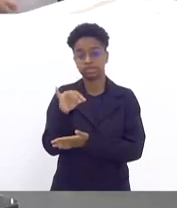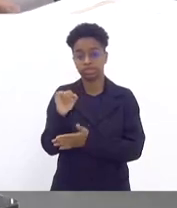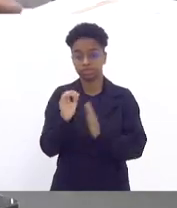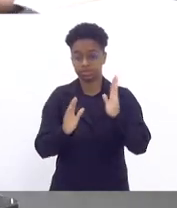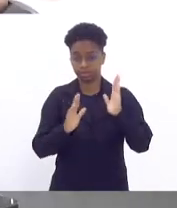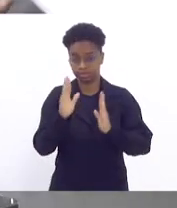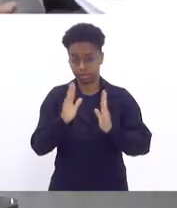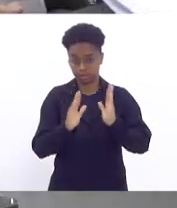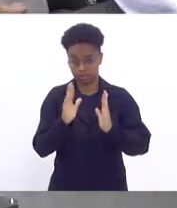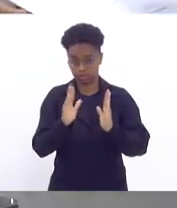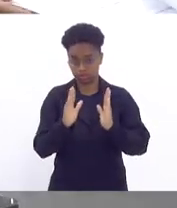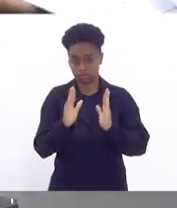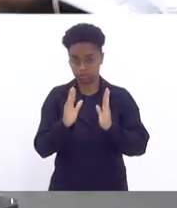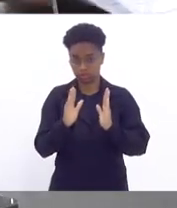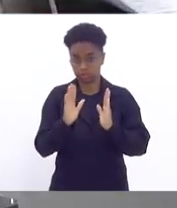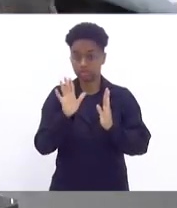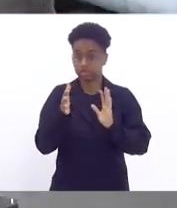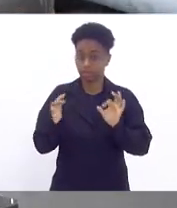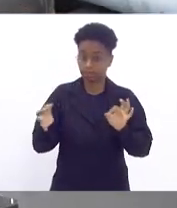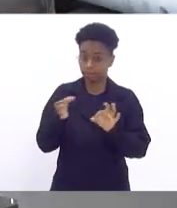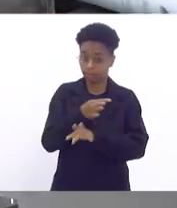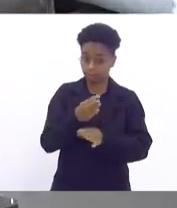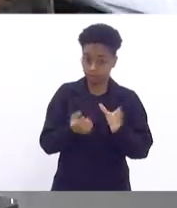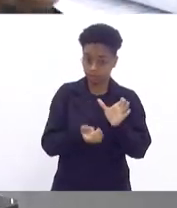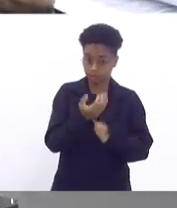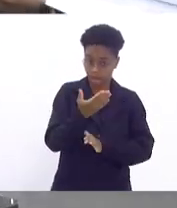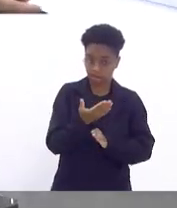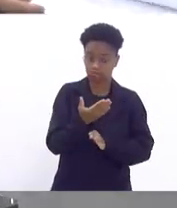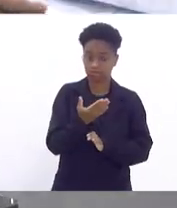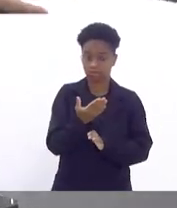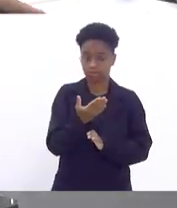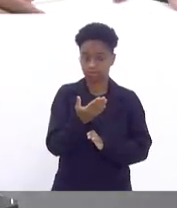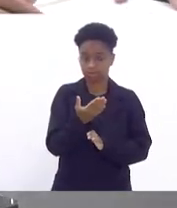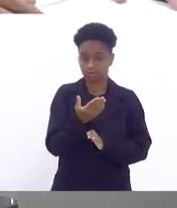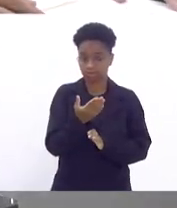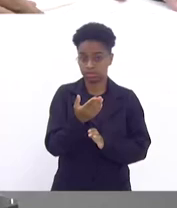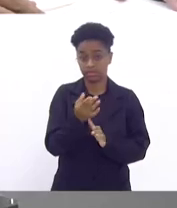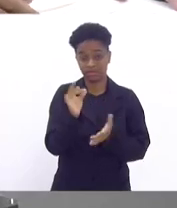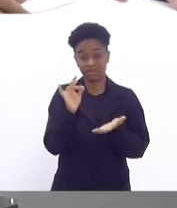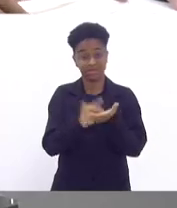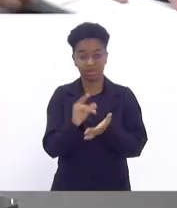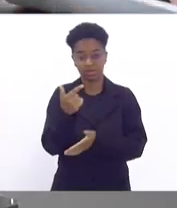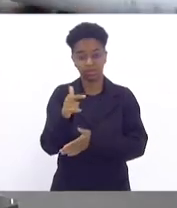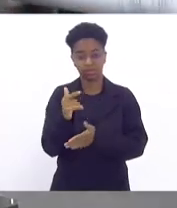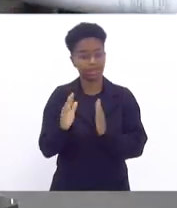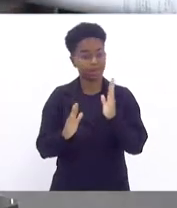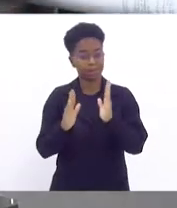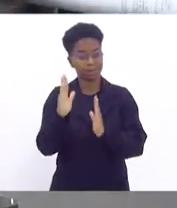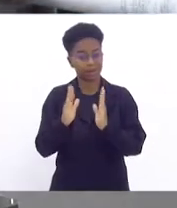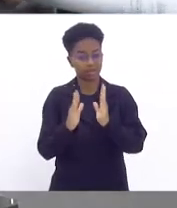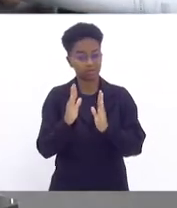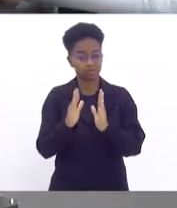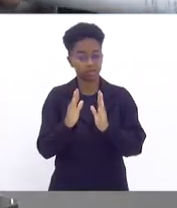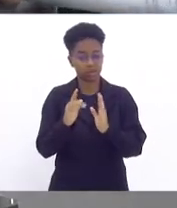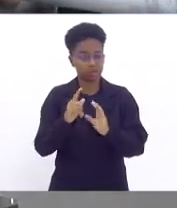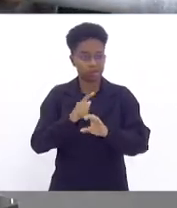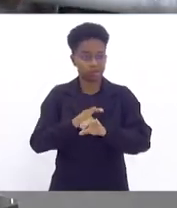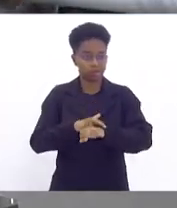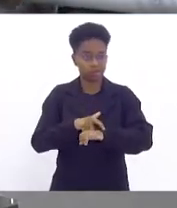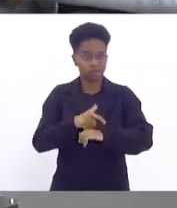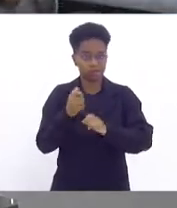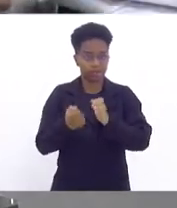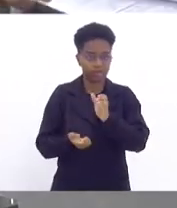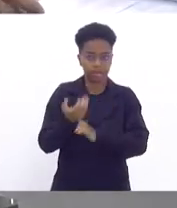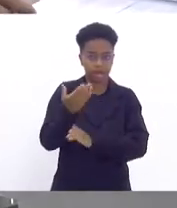é um prazo com a frente já criada já instituída de fato não há um prazo de instituição da frente assim como também não